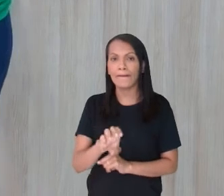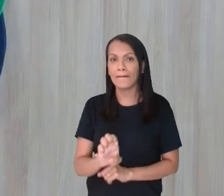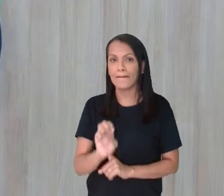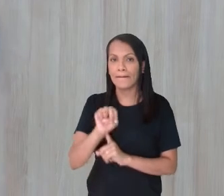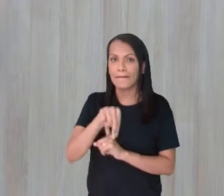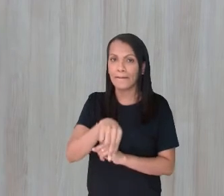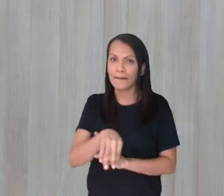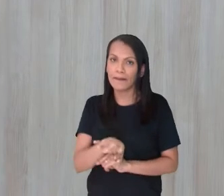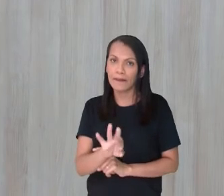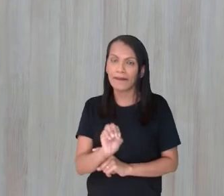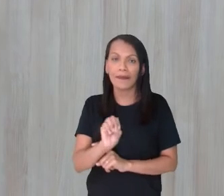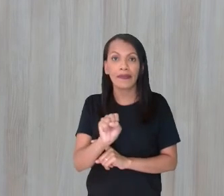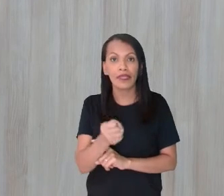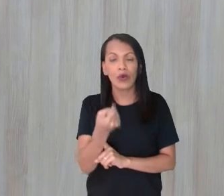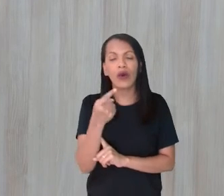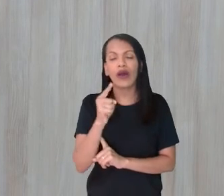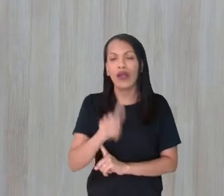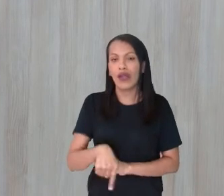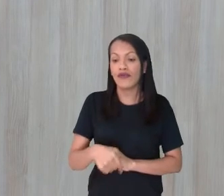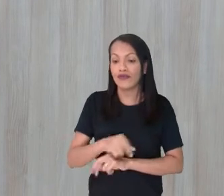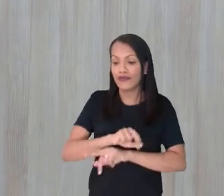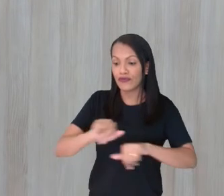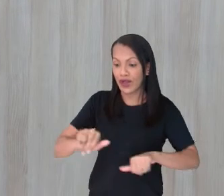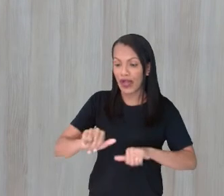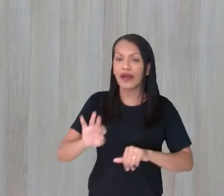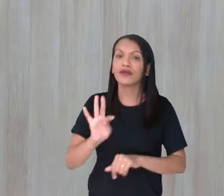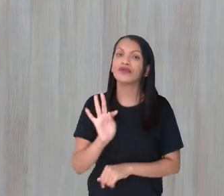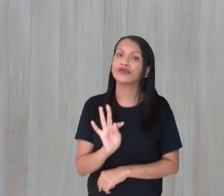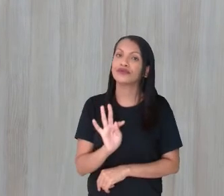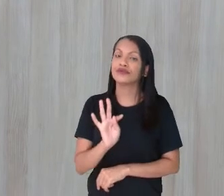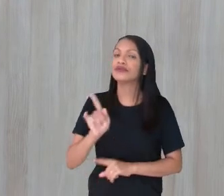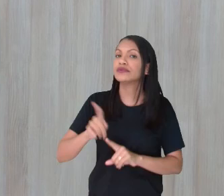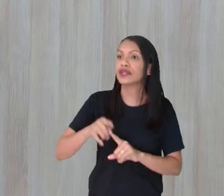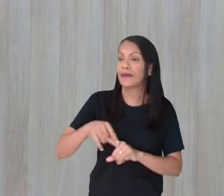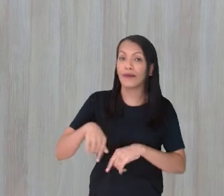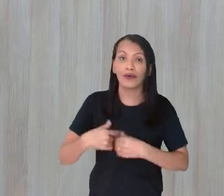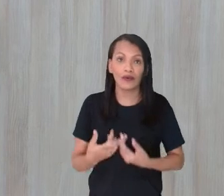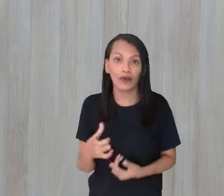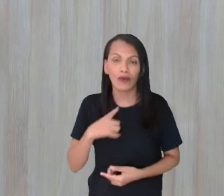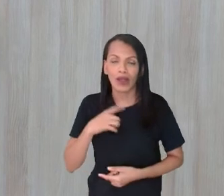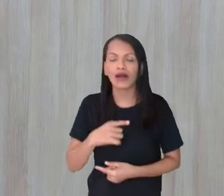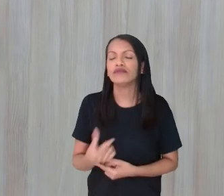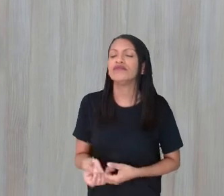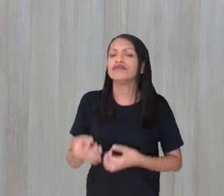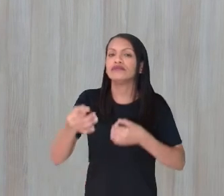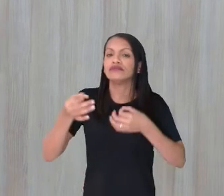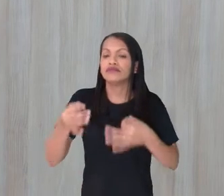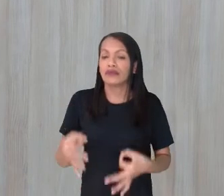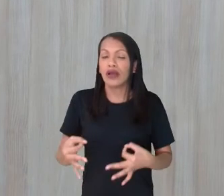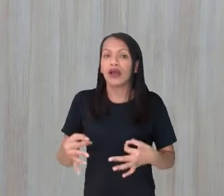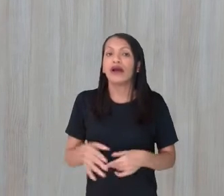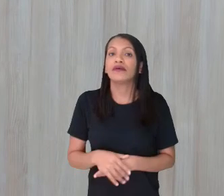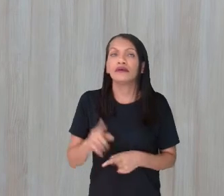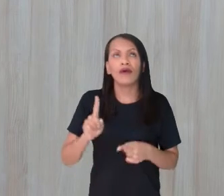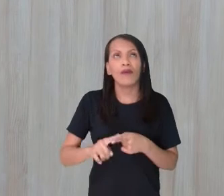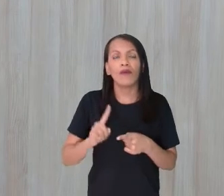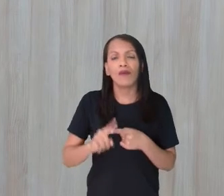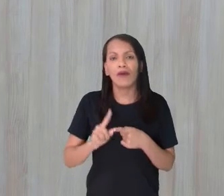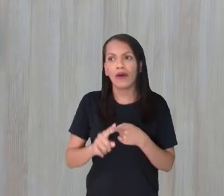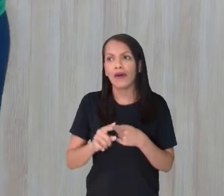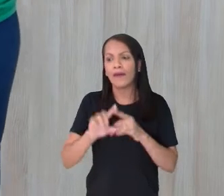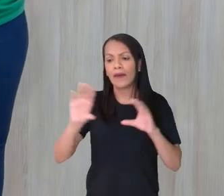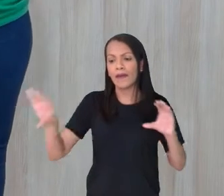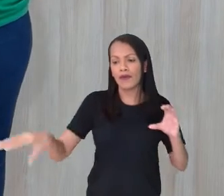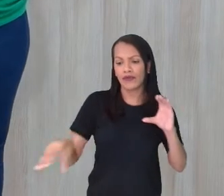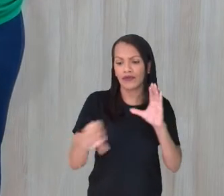são de variados tipos. Então, a gente tem argumento de autoridade, quando a gente traz uma citação para o